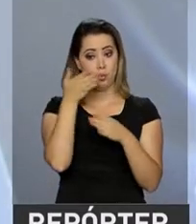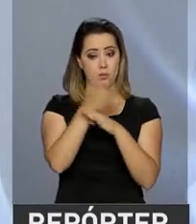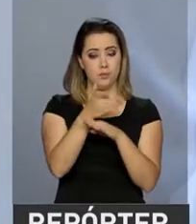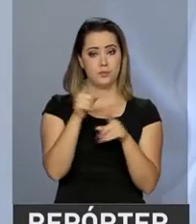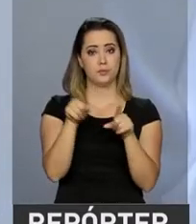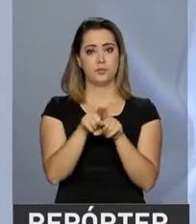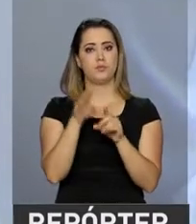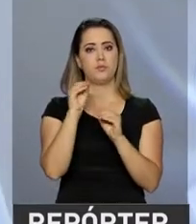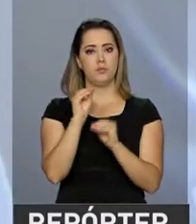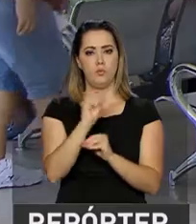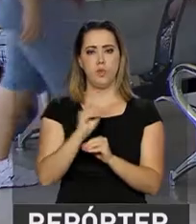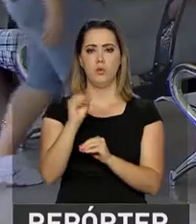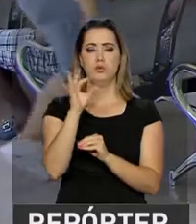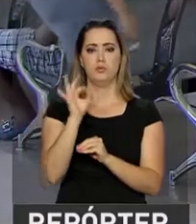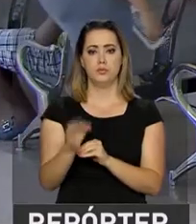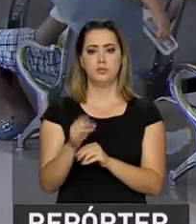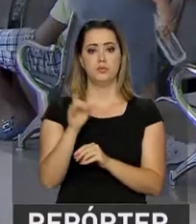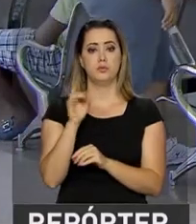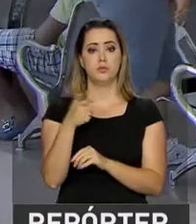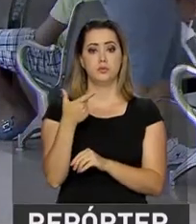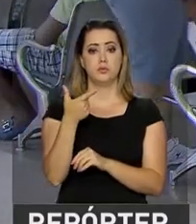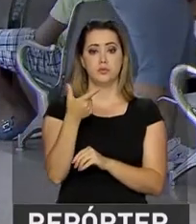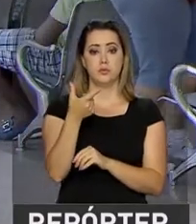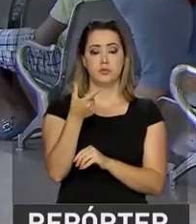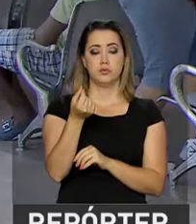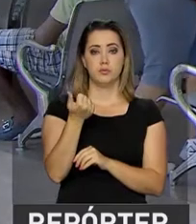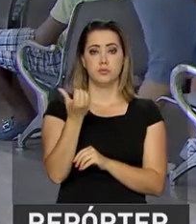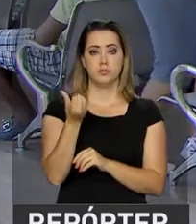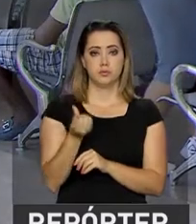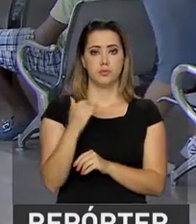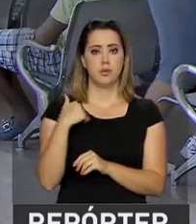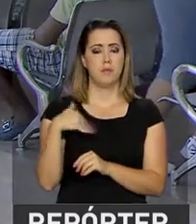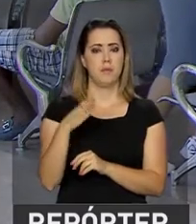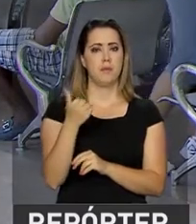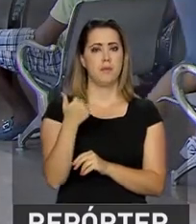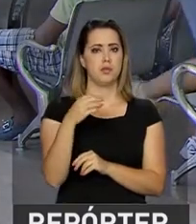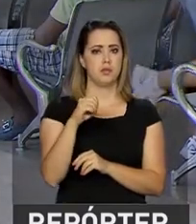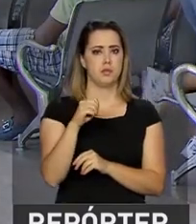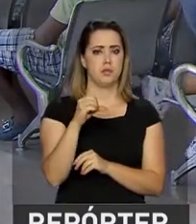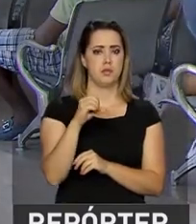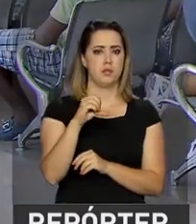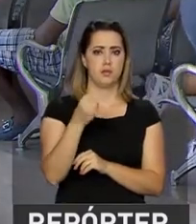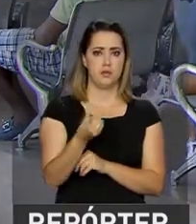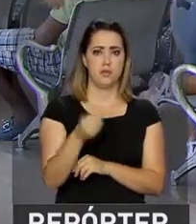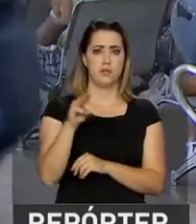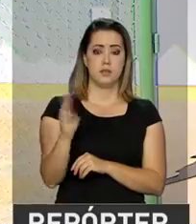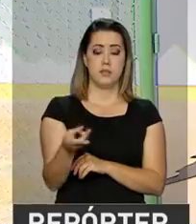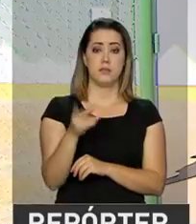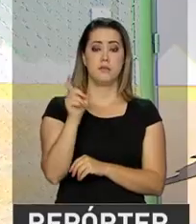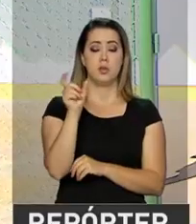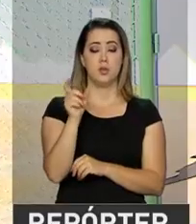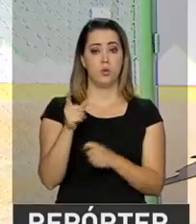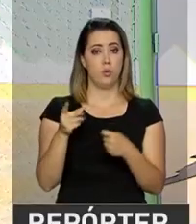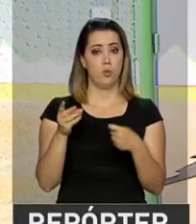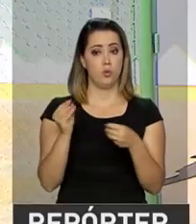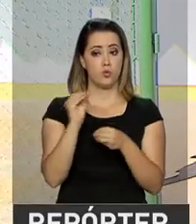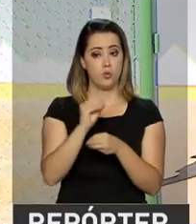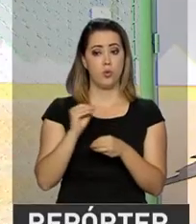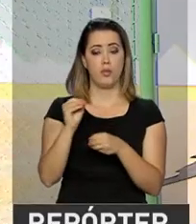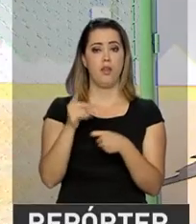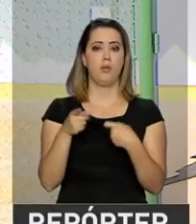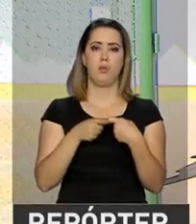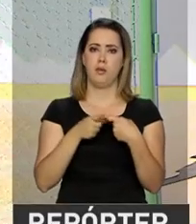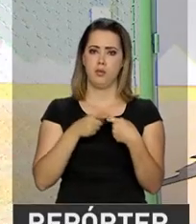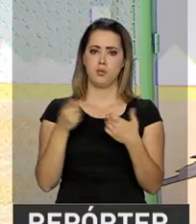de qualidade só em 2016 mais de 196 milhões de consultas foram realizadas nas